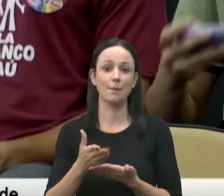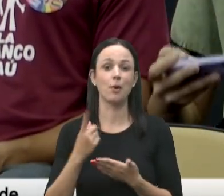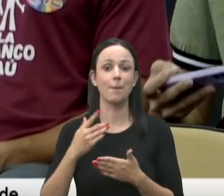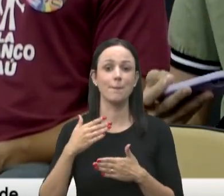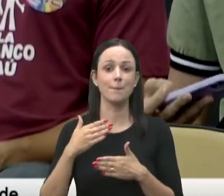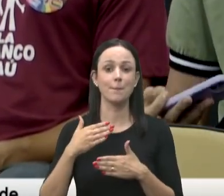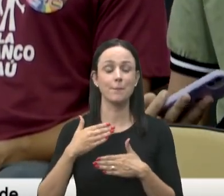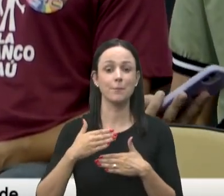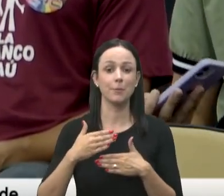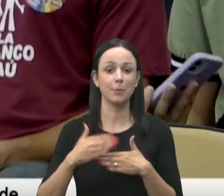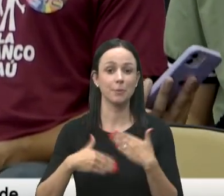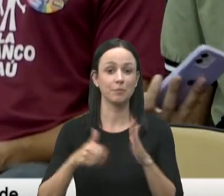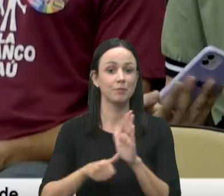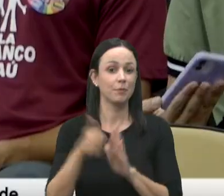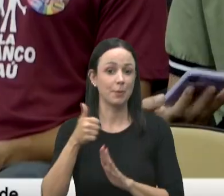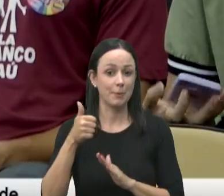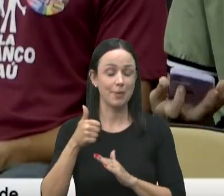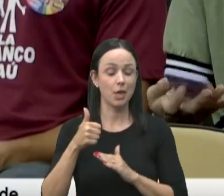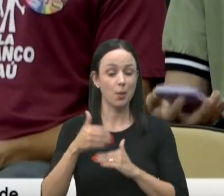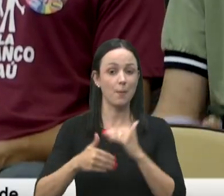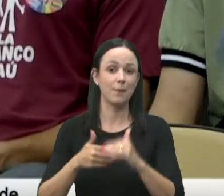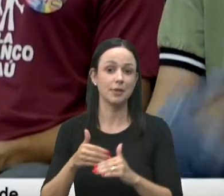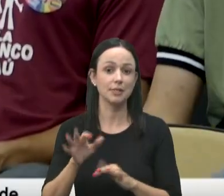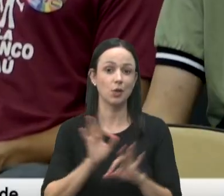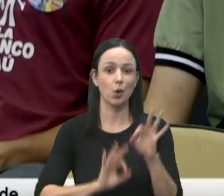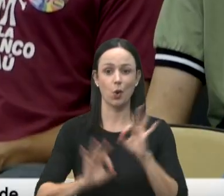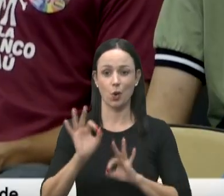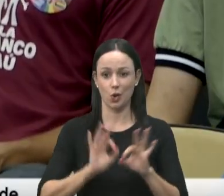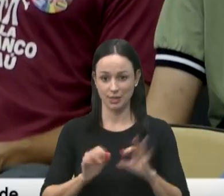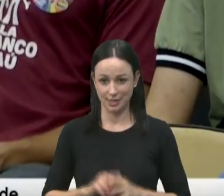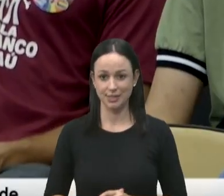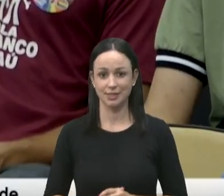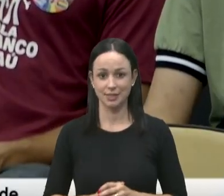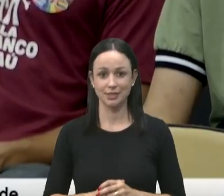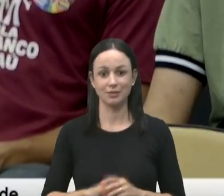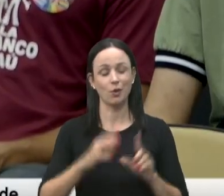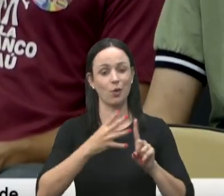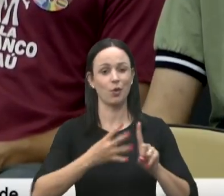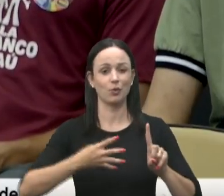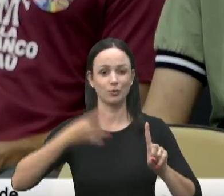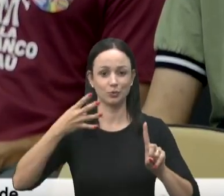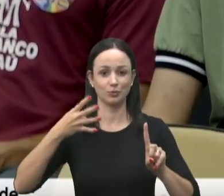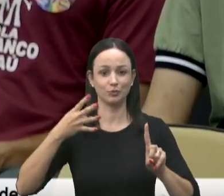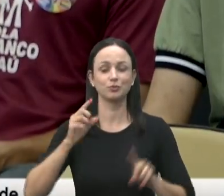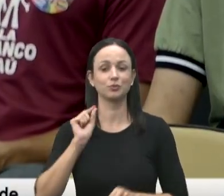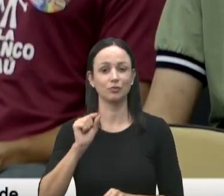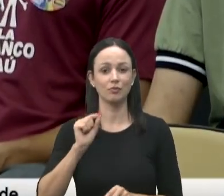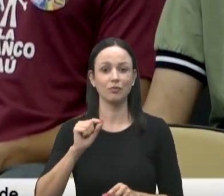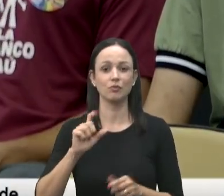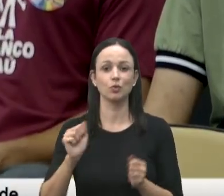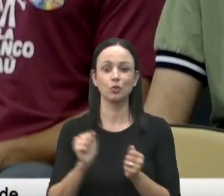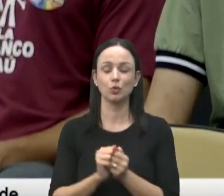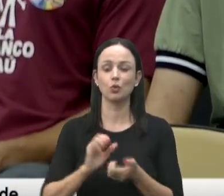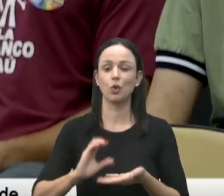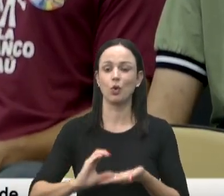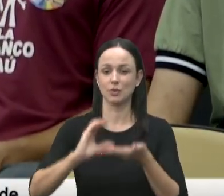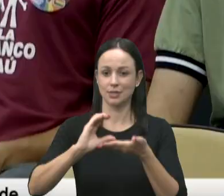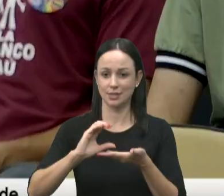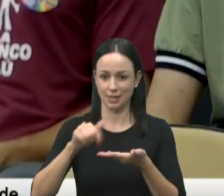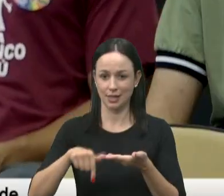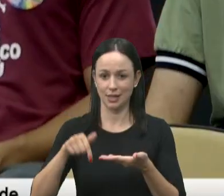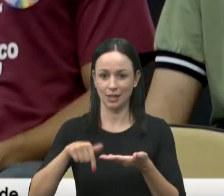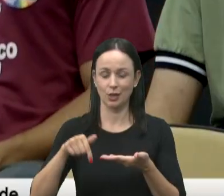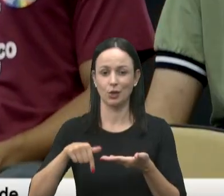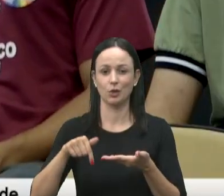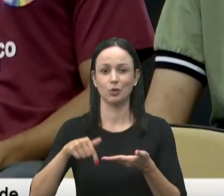processo, o primeiro passo dessa organização LGBT com o Conselho Municipal. Eu sei que